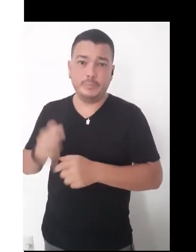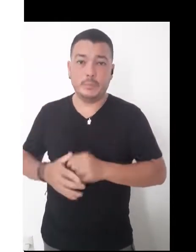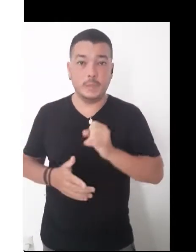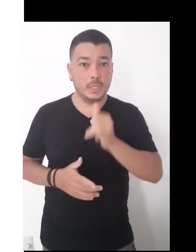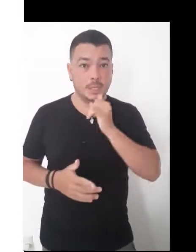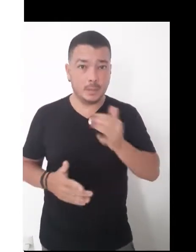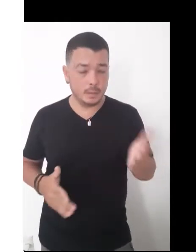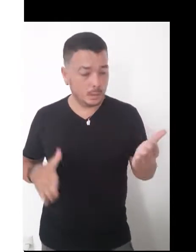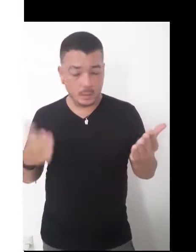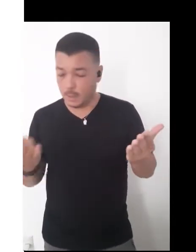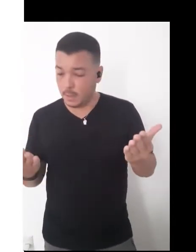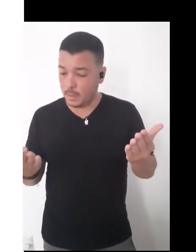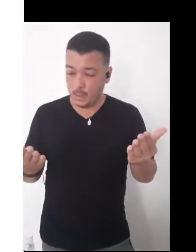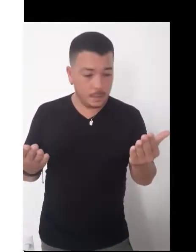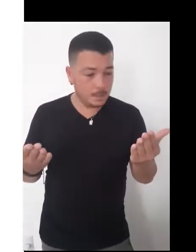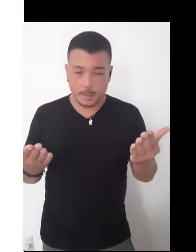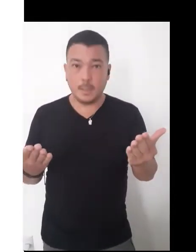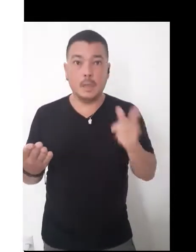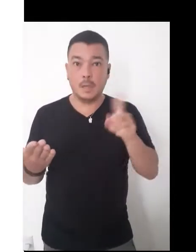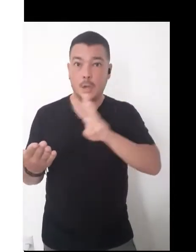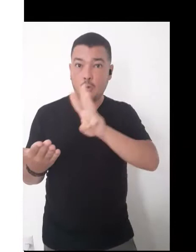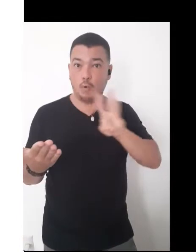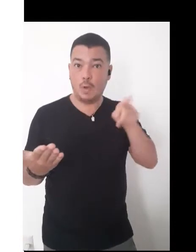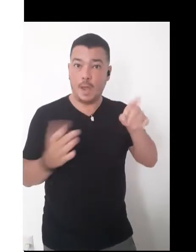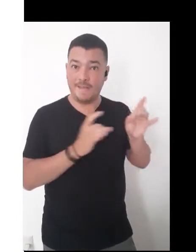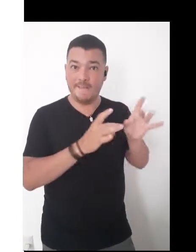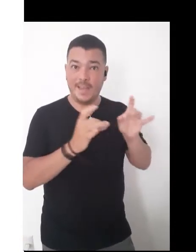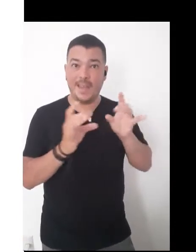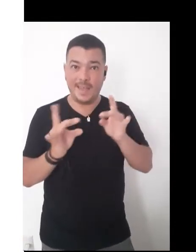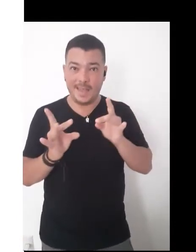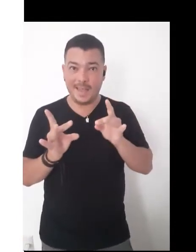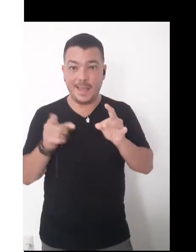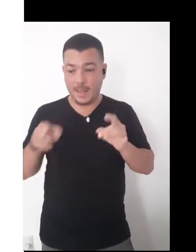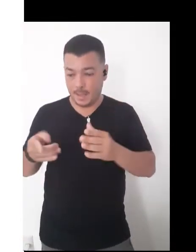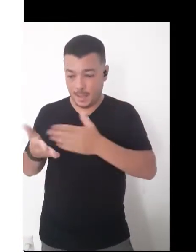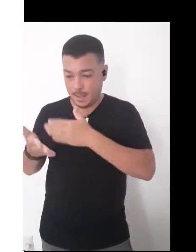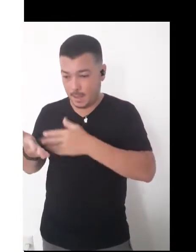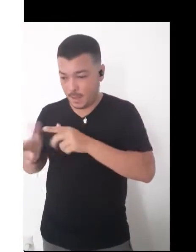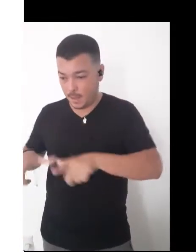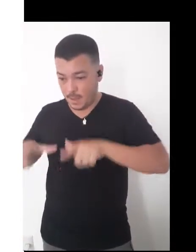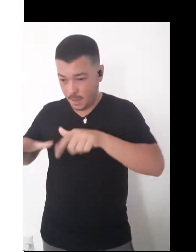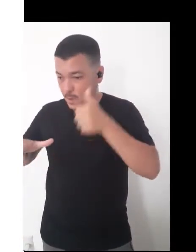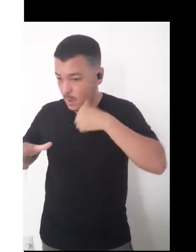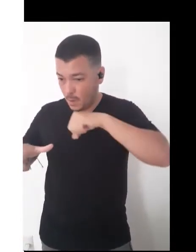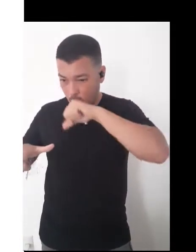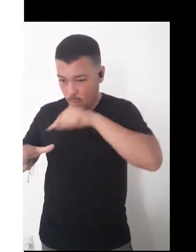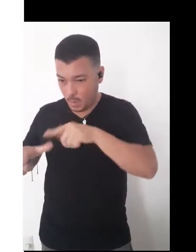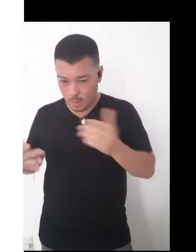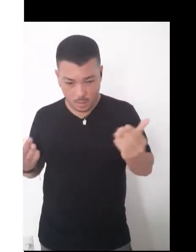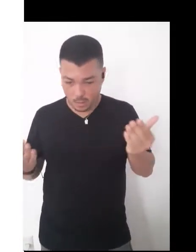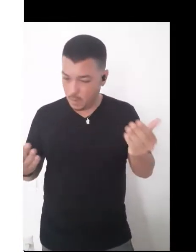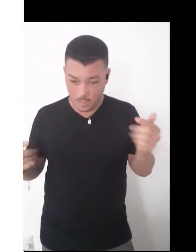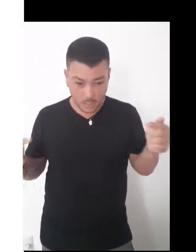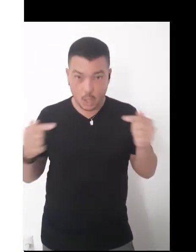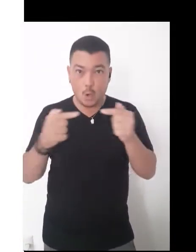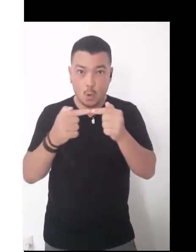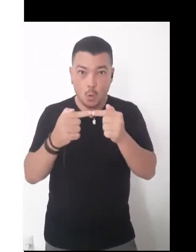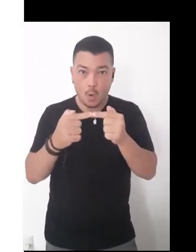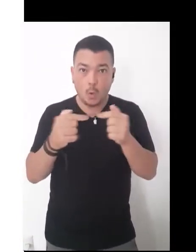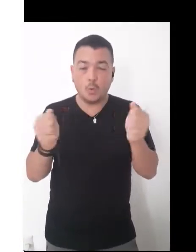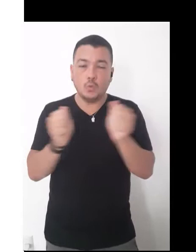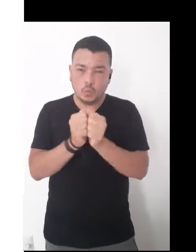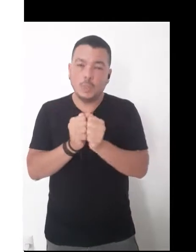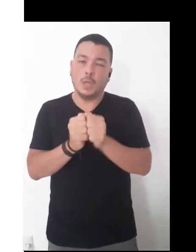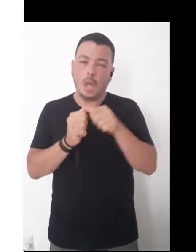que eu consultei no site que está vendendo a memória RAM e no manual da placa-mãe, se eles coincidem, se eles casam um com o outro, eu vou